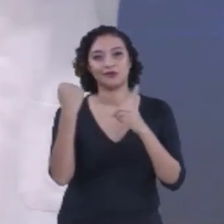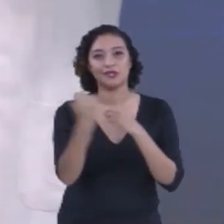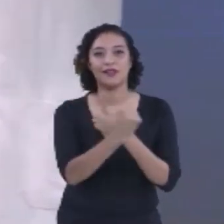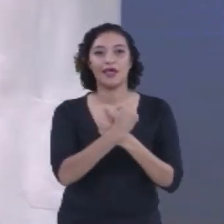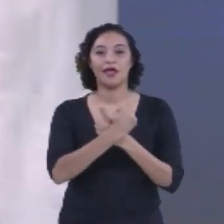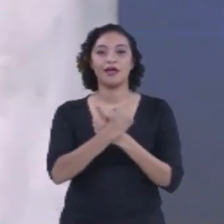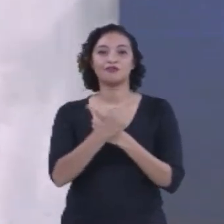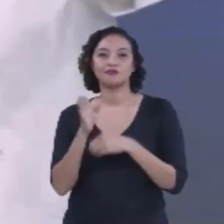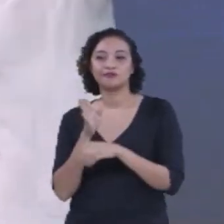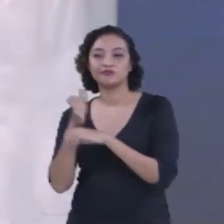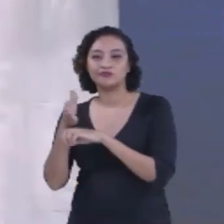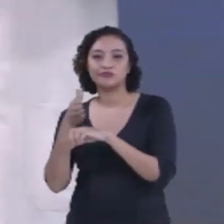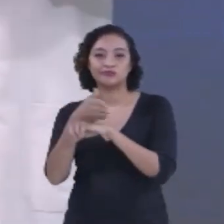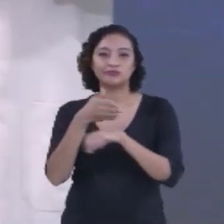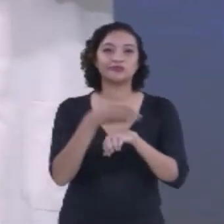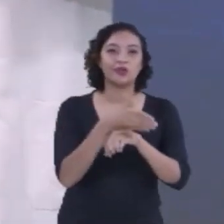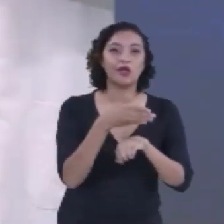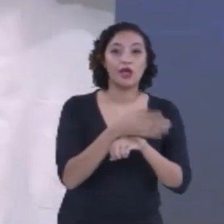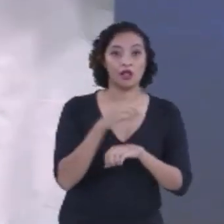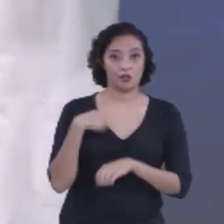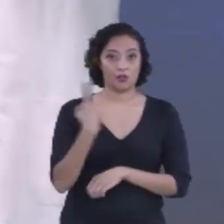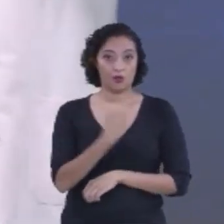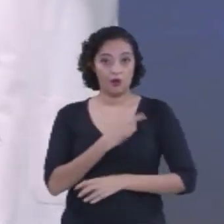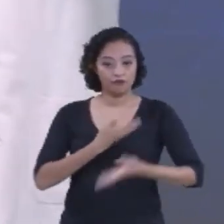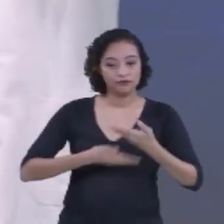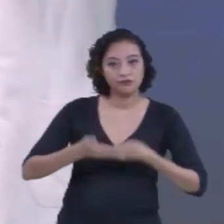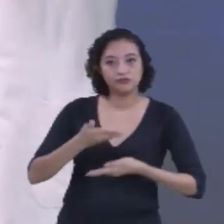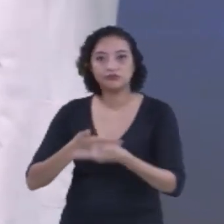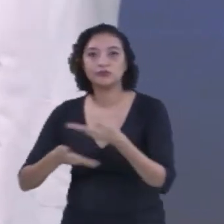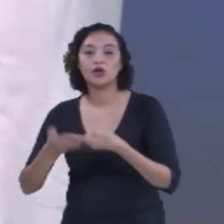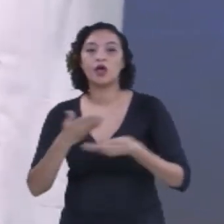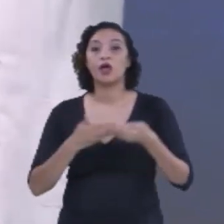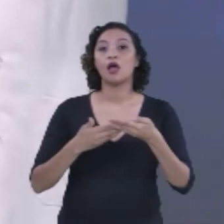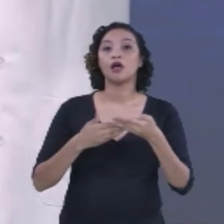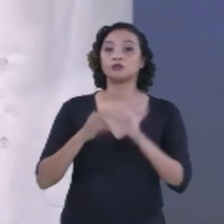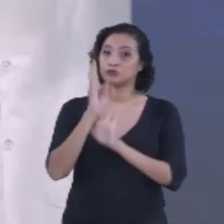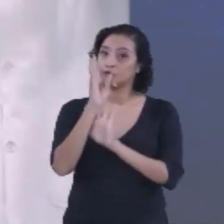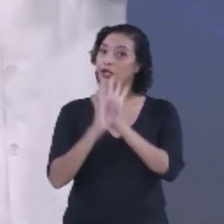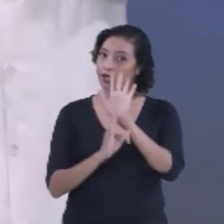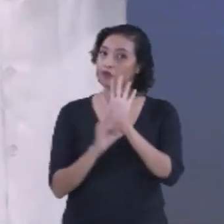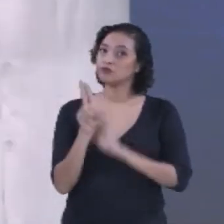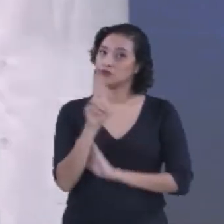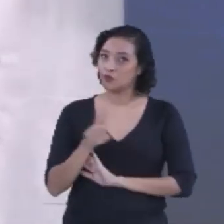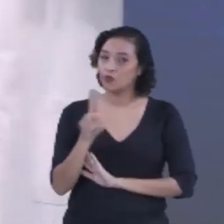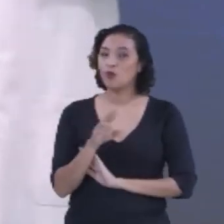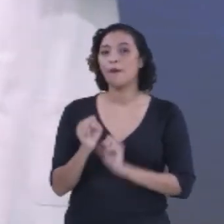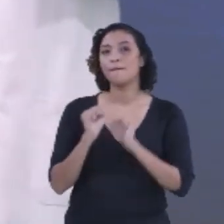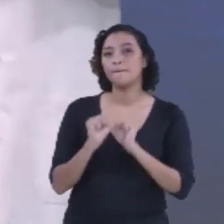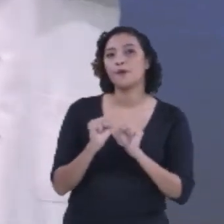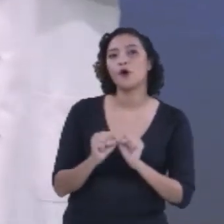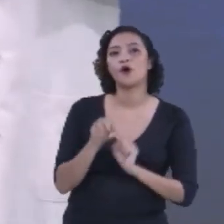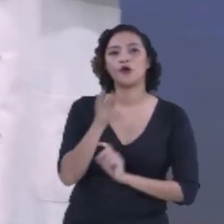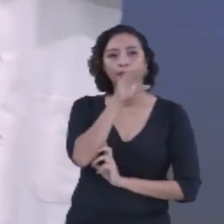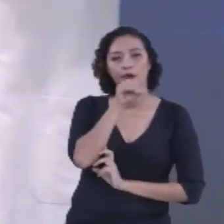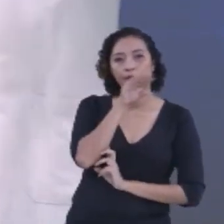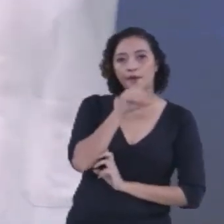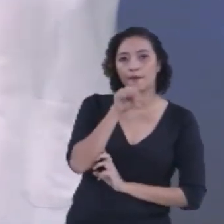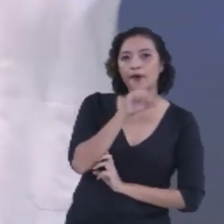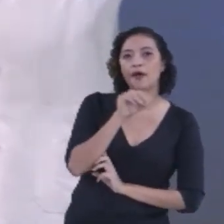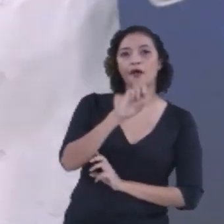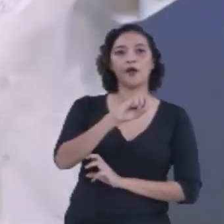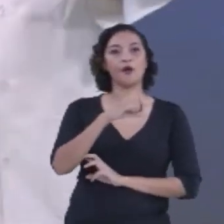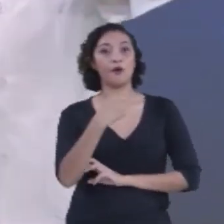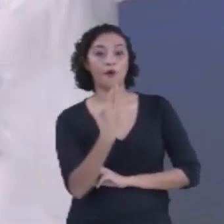por meio de texto, dos textos que produzimos, que podem ser aí de forma oral ou de forma,